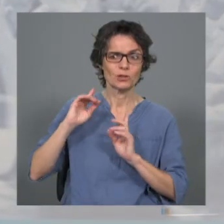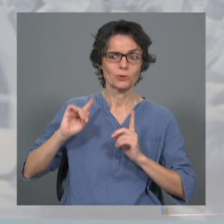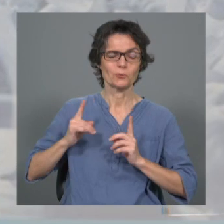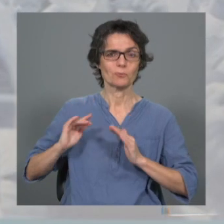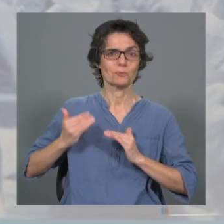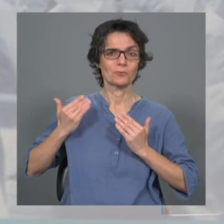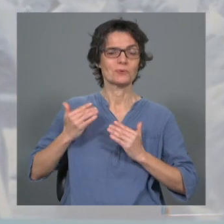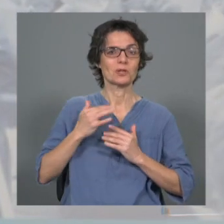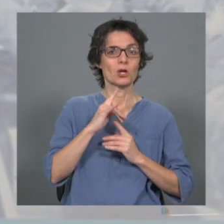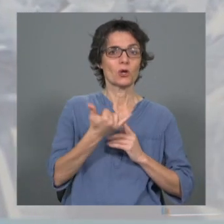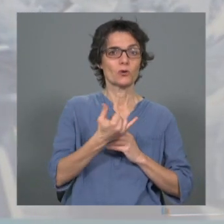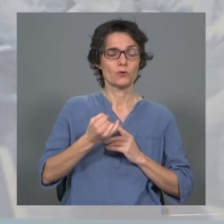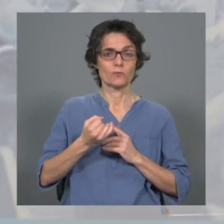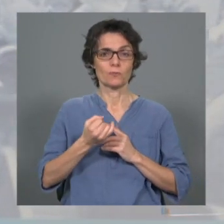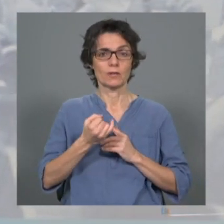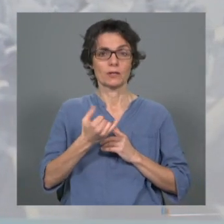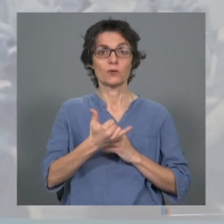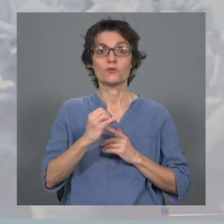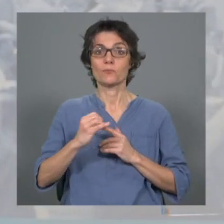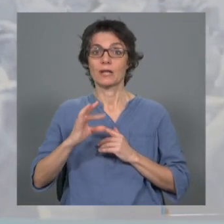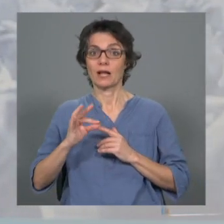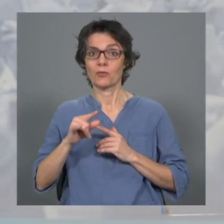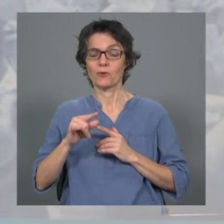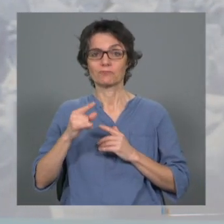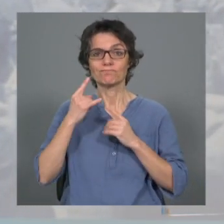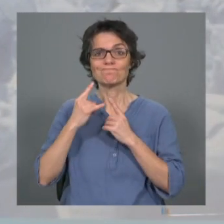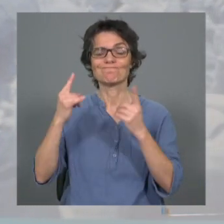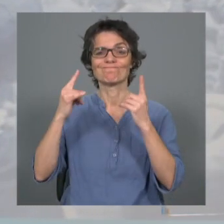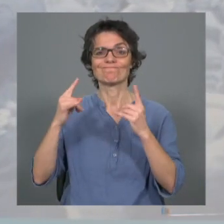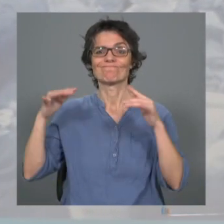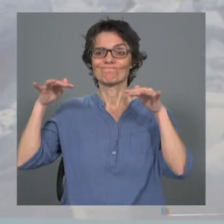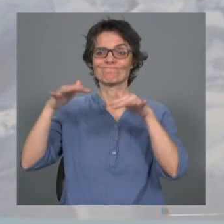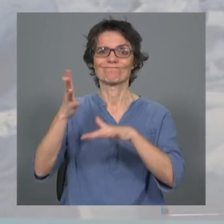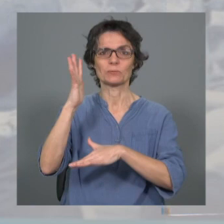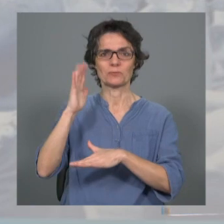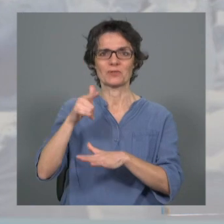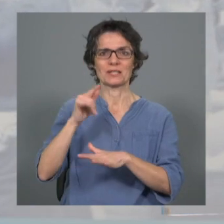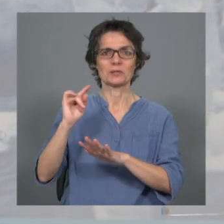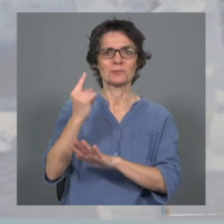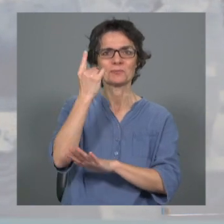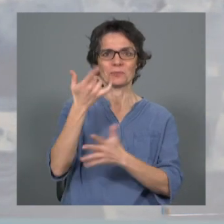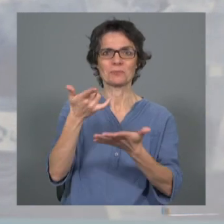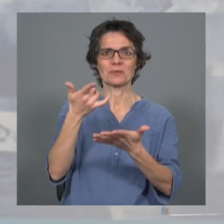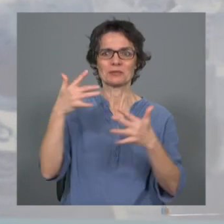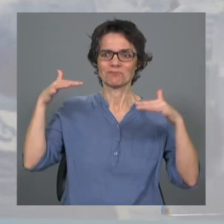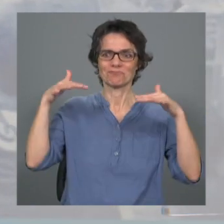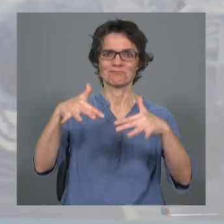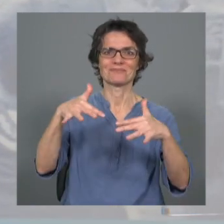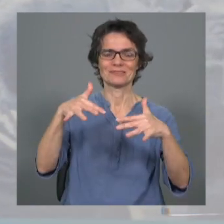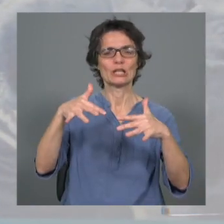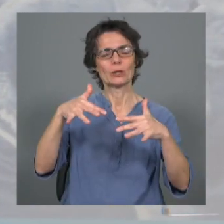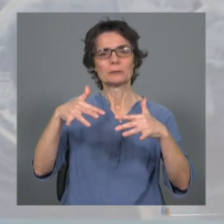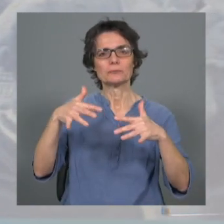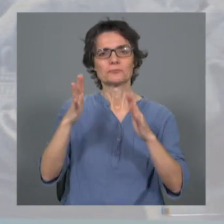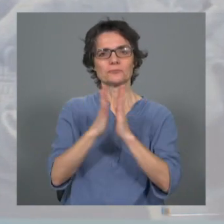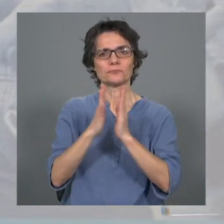lançamento do Sínodo. Foi, cônego Rui Pedro, foi uma grande mobilização da